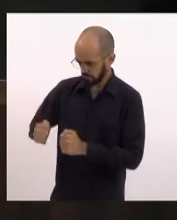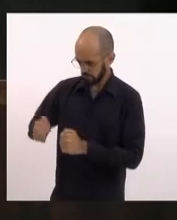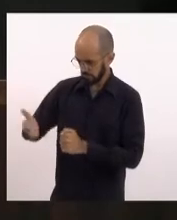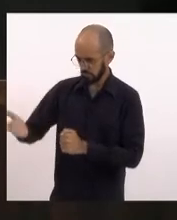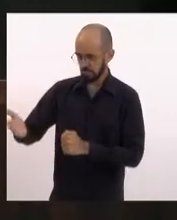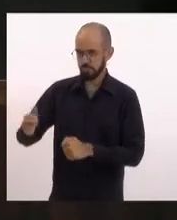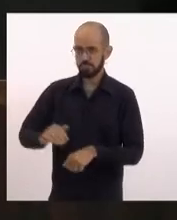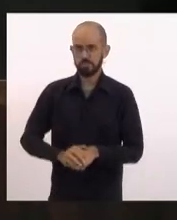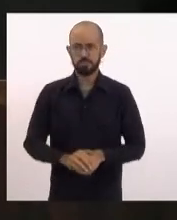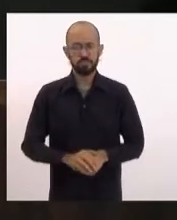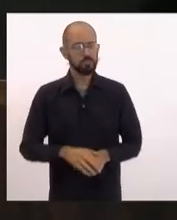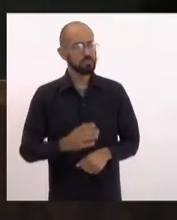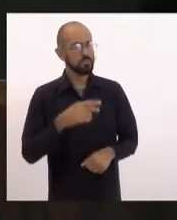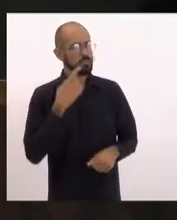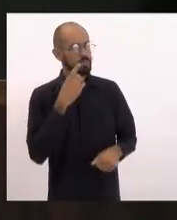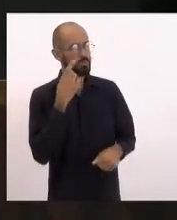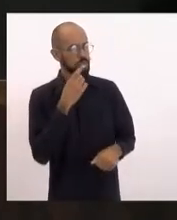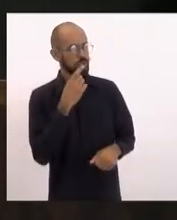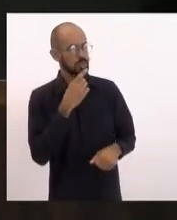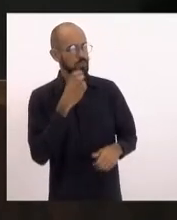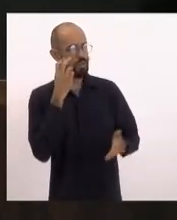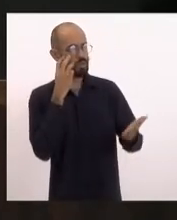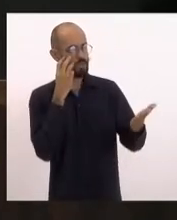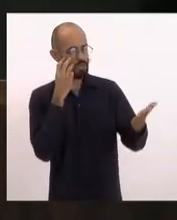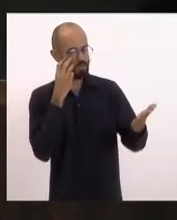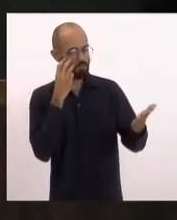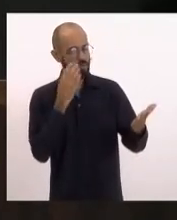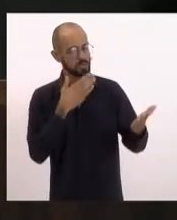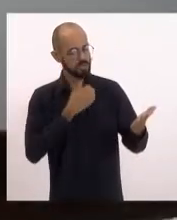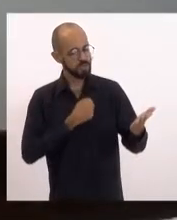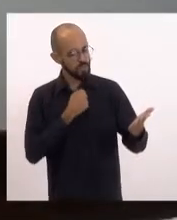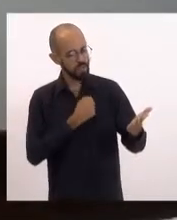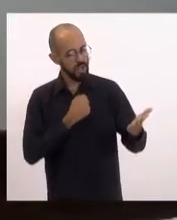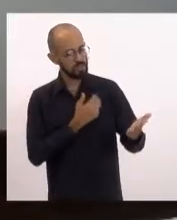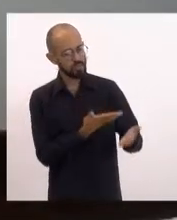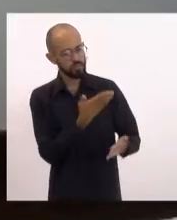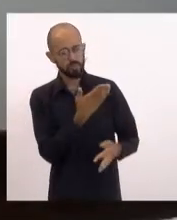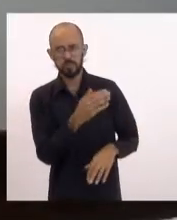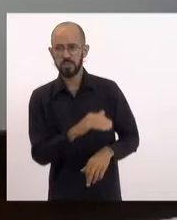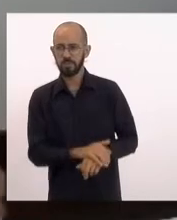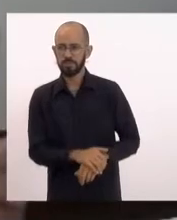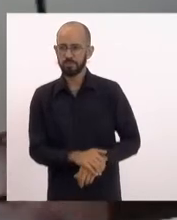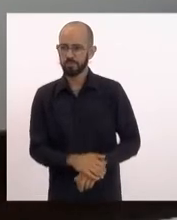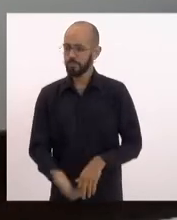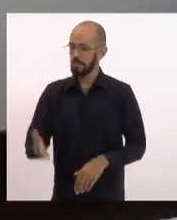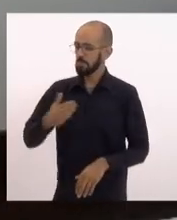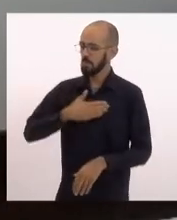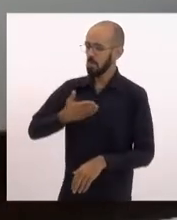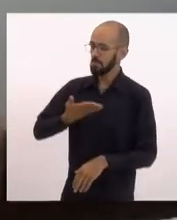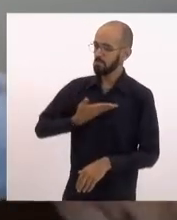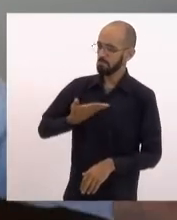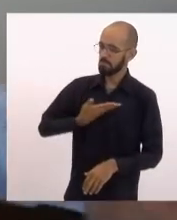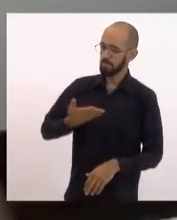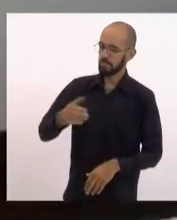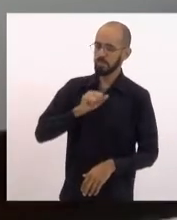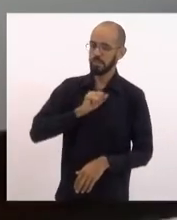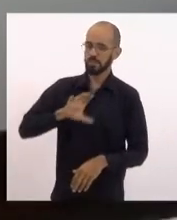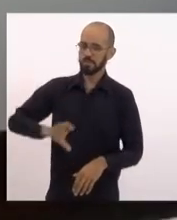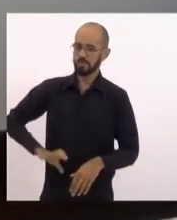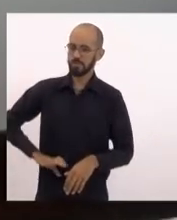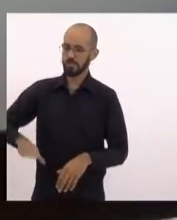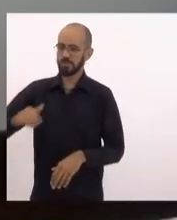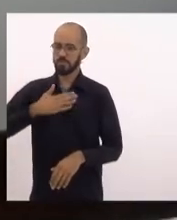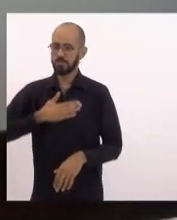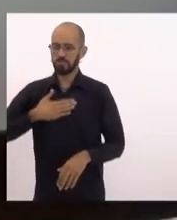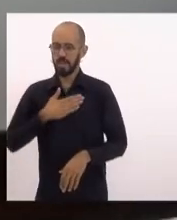discutir, deputado Valdec Carneiro. Saudade, hein, Valdec? Meu querido amigo André Siciliano, prazer revê-lo